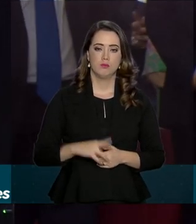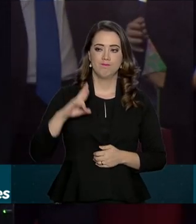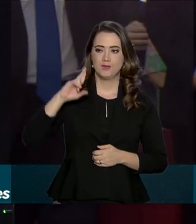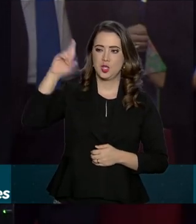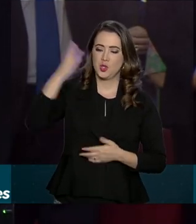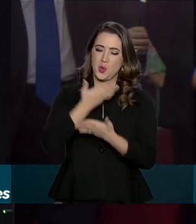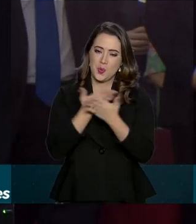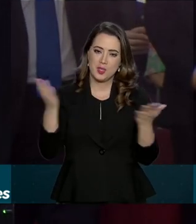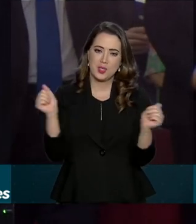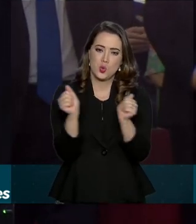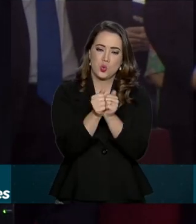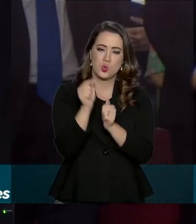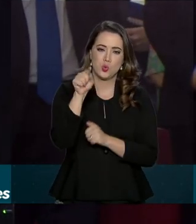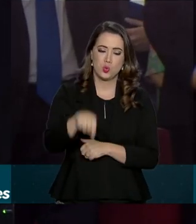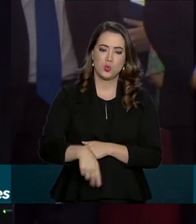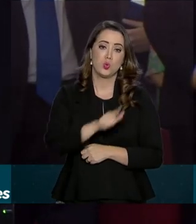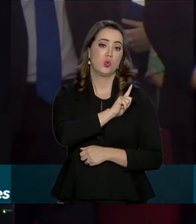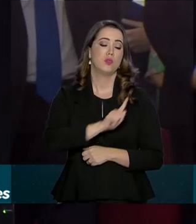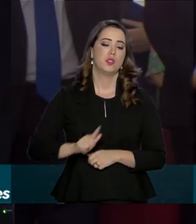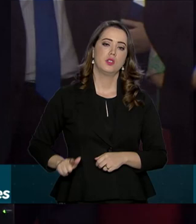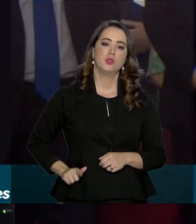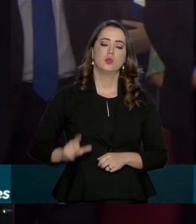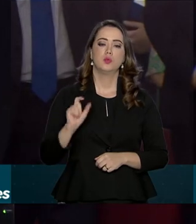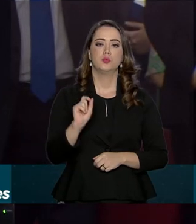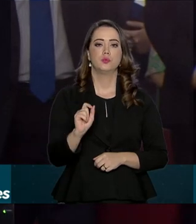Autoridades aqui presentes, prezado governador,